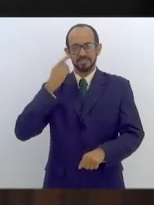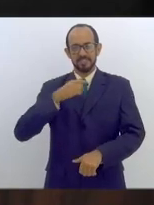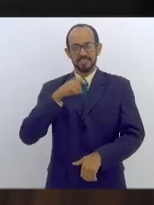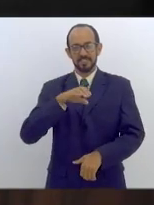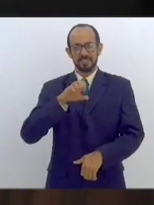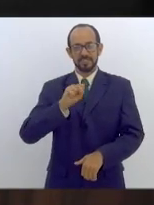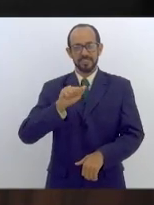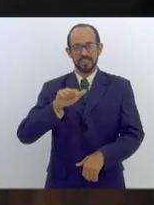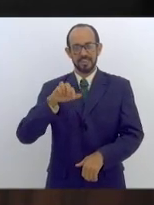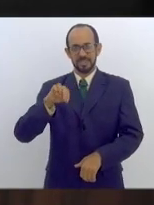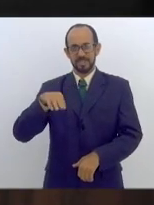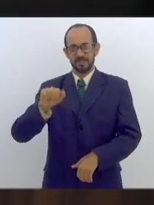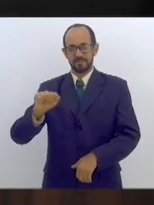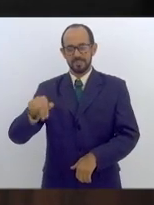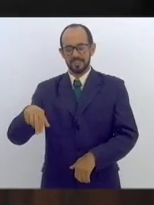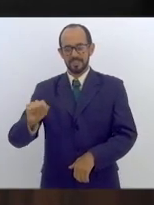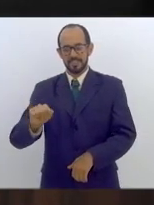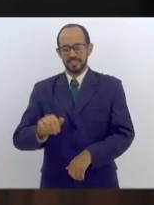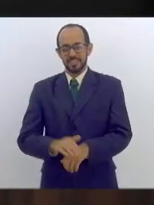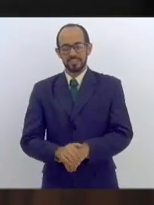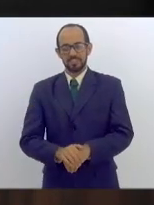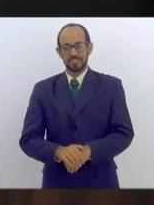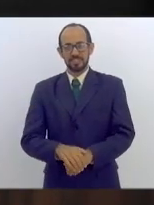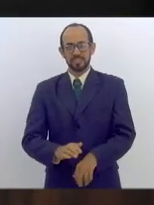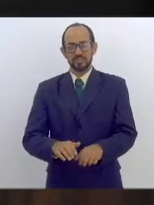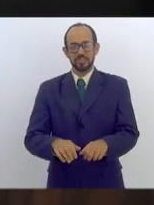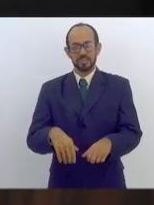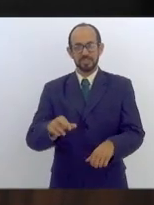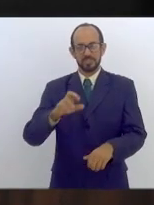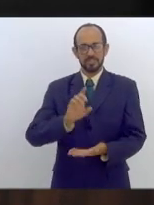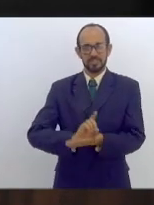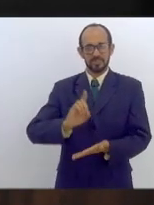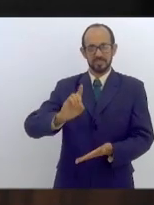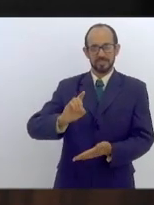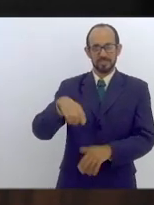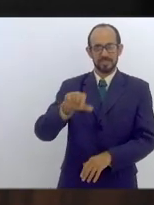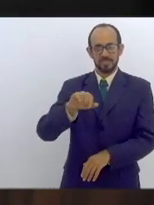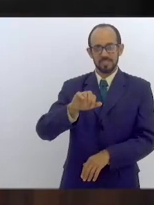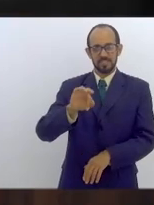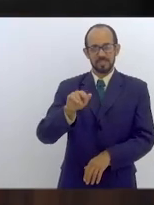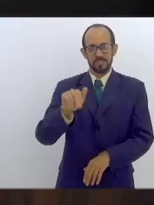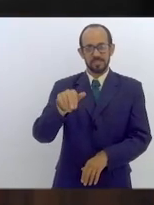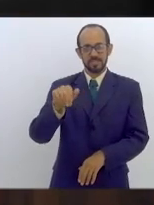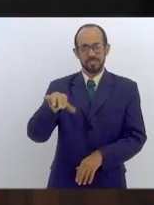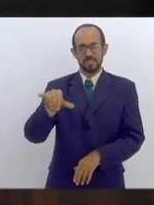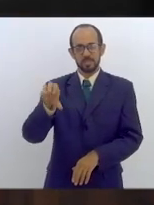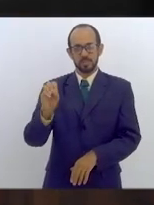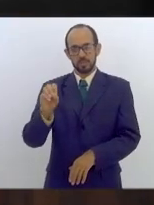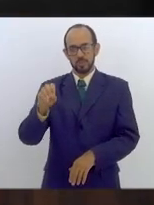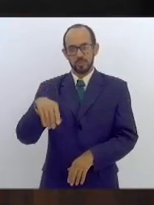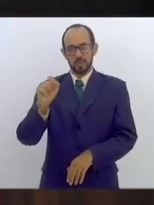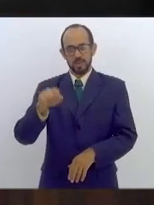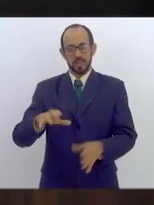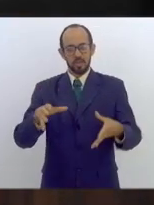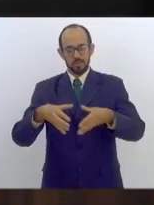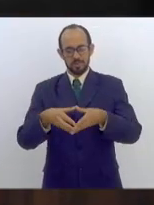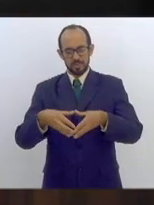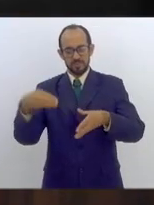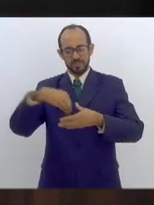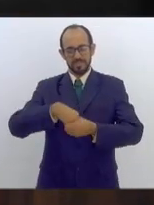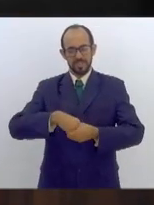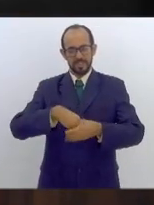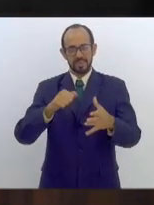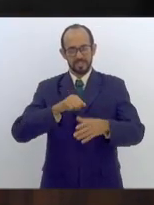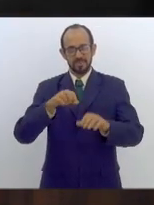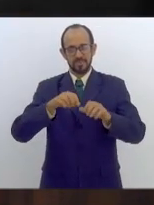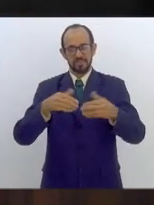que concede medalha Tiradentes, respectivo diploma, ao doutor Francisco José da Costa Nazaré. Parecer da Comissão de Normas Internas, proposição externa,